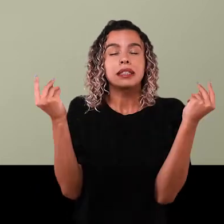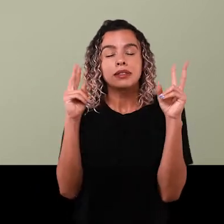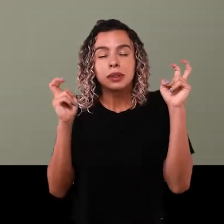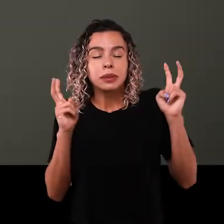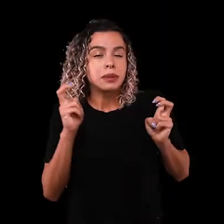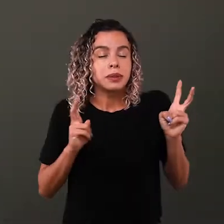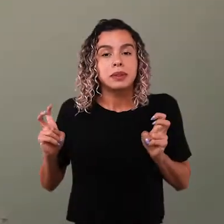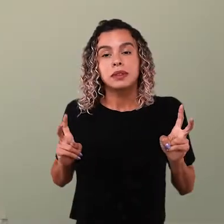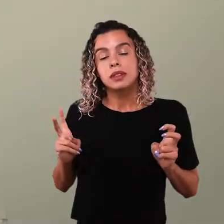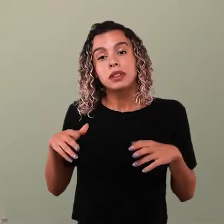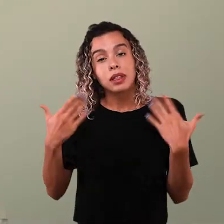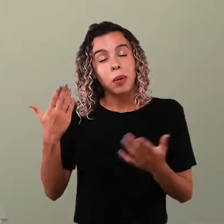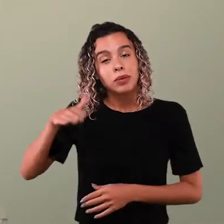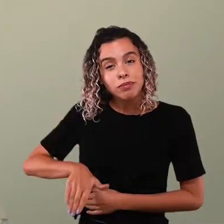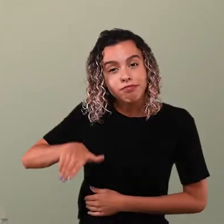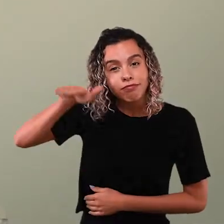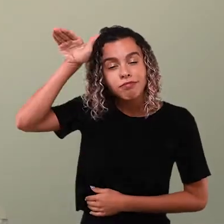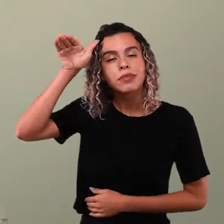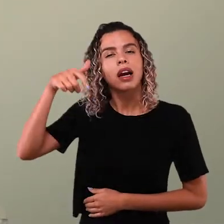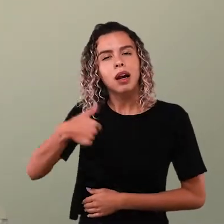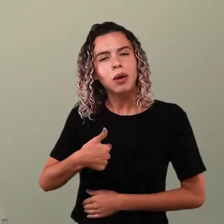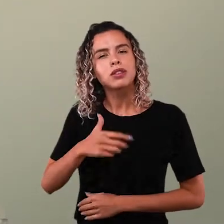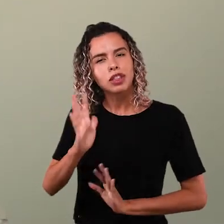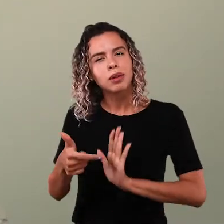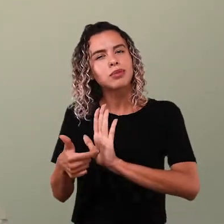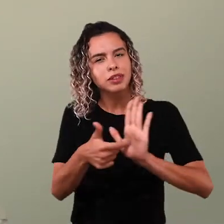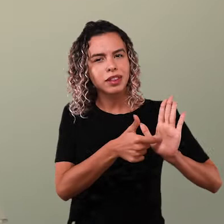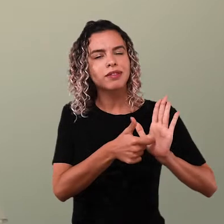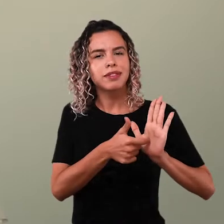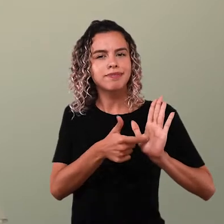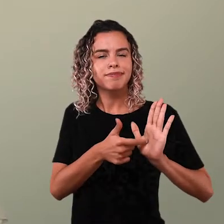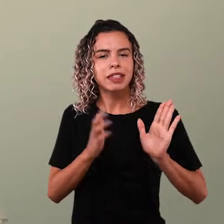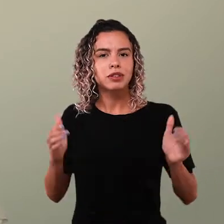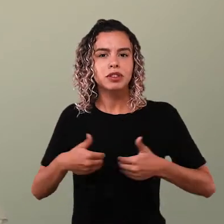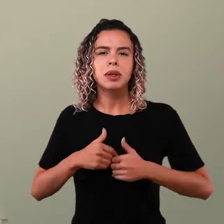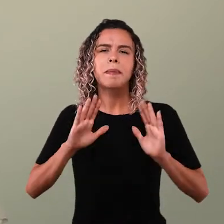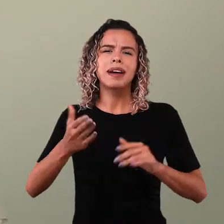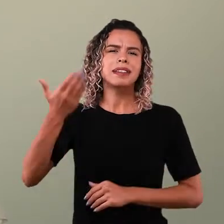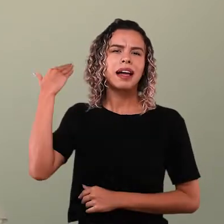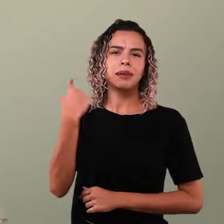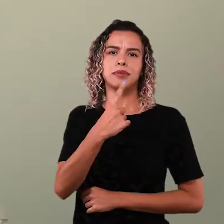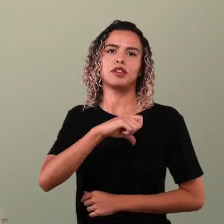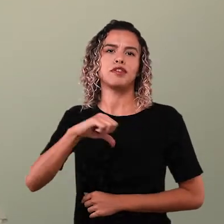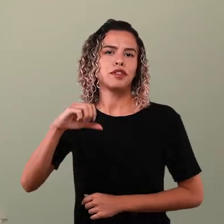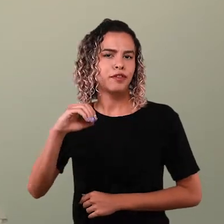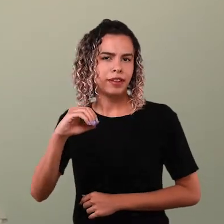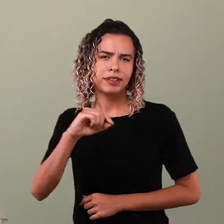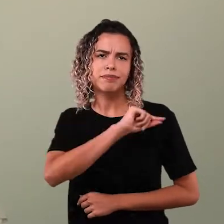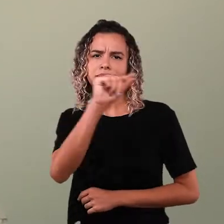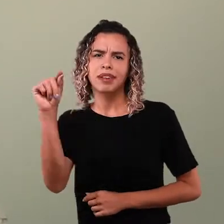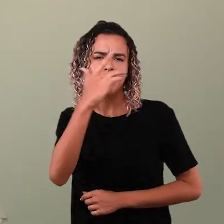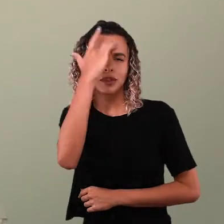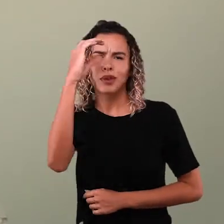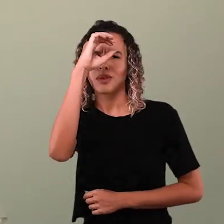muito grande. Então, desde a infância, eu já apresentava todos os sinais, mas eu acho que em 1990... não se